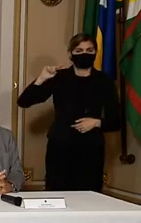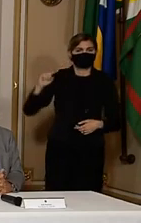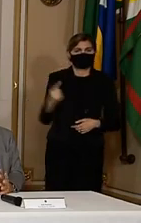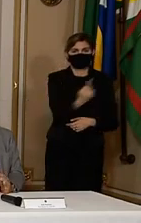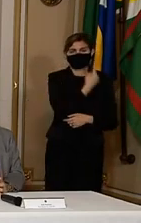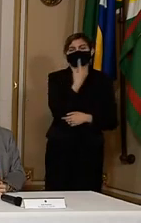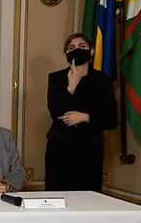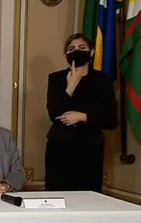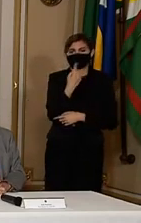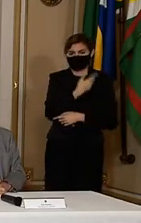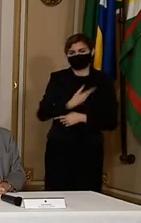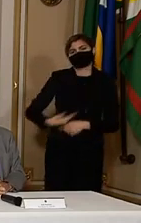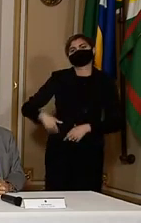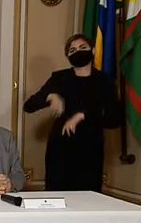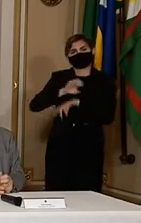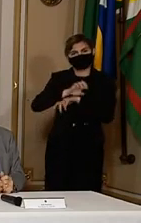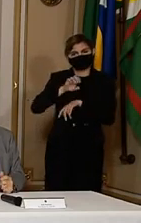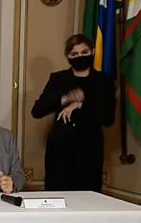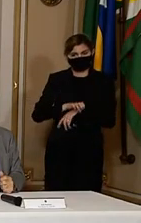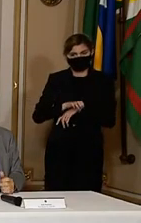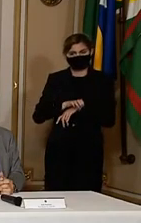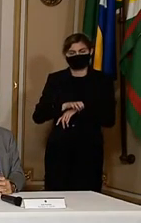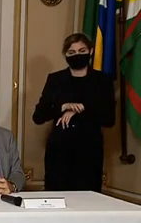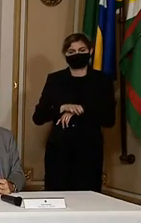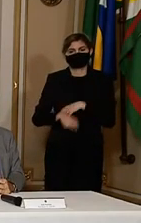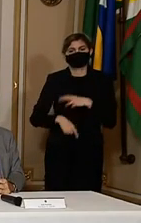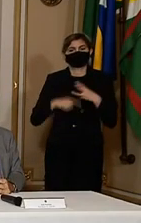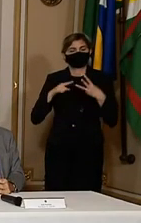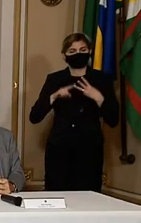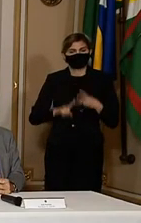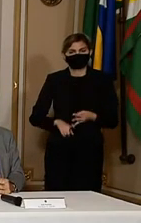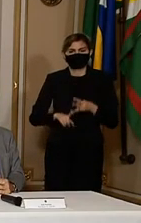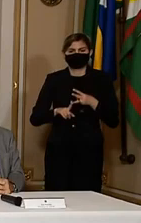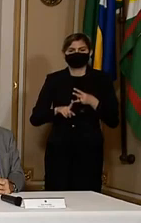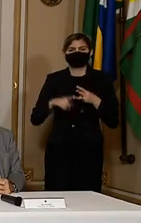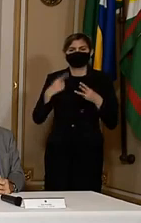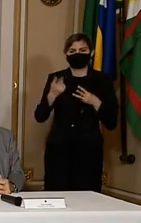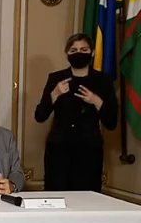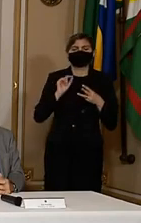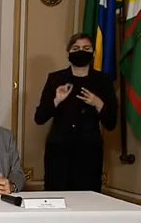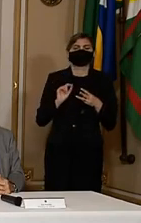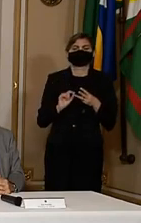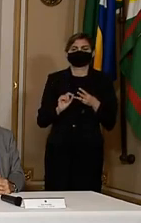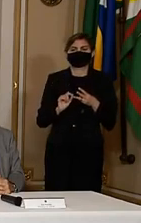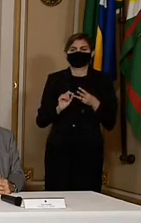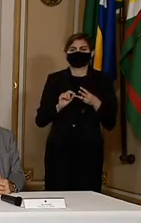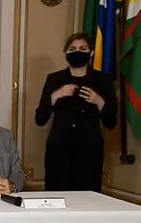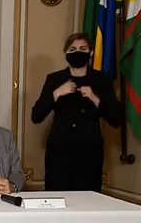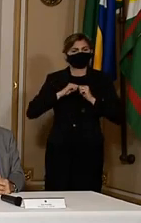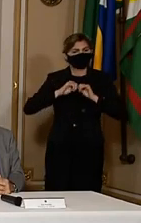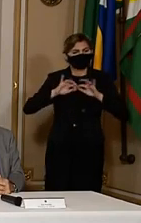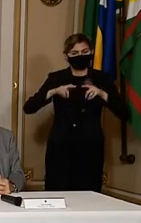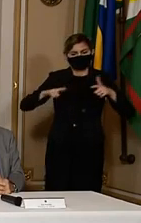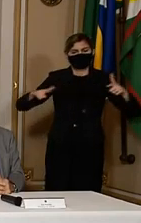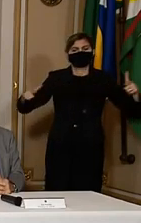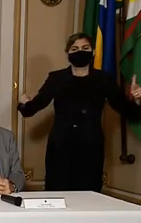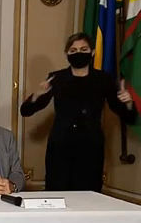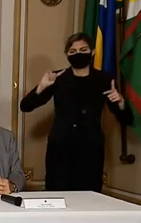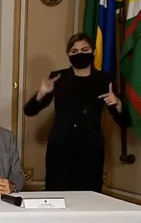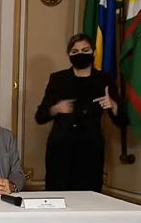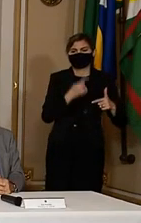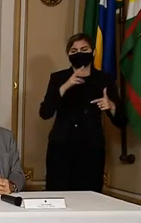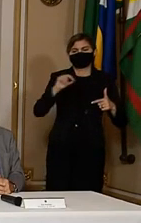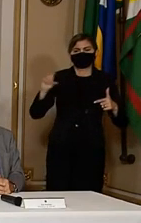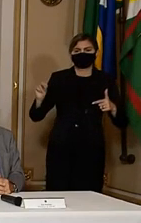milhões de contrapartida do governo estadual o terceiro construção ou ampliação de mil